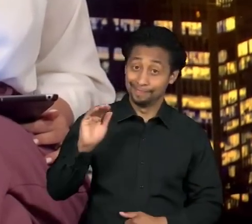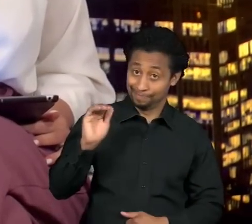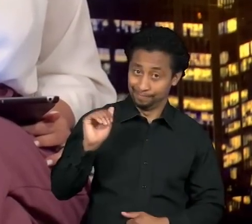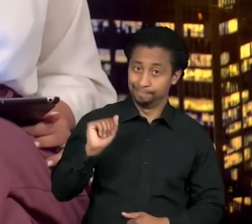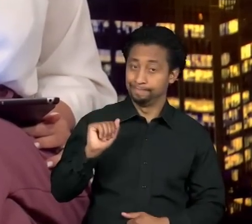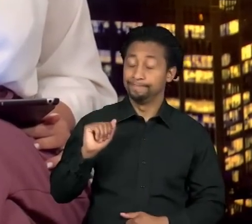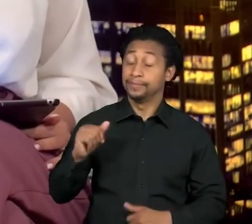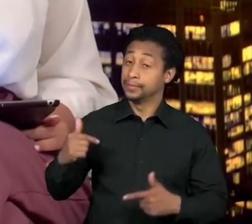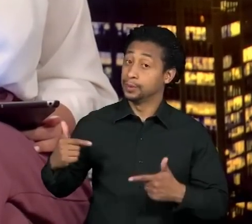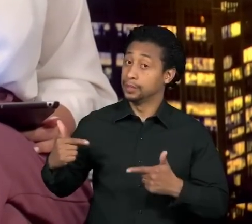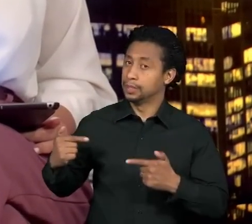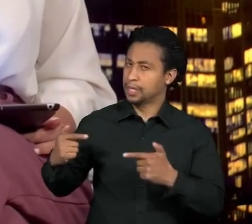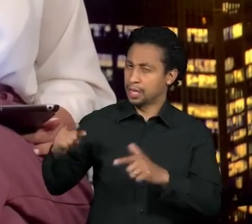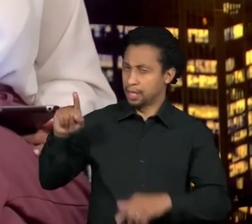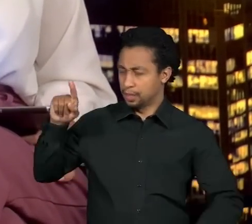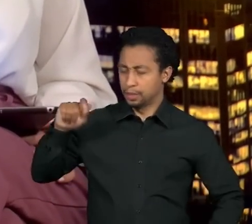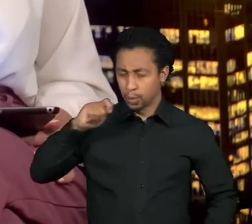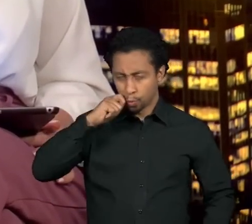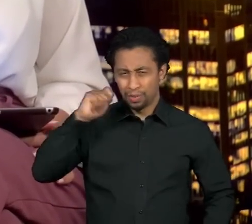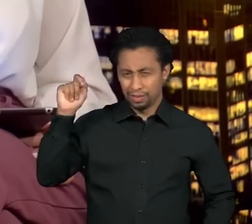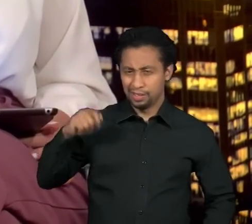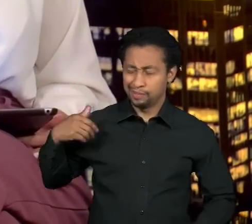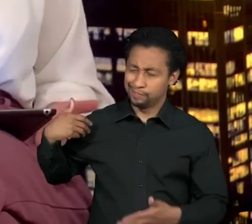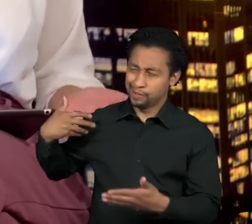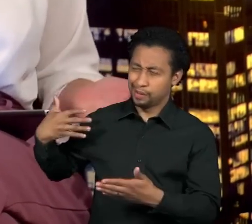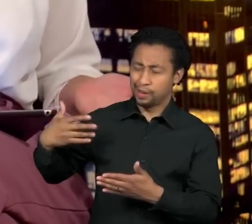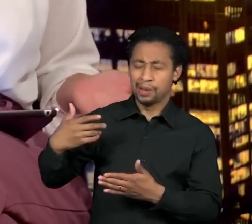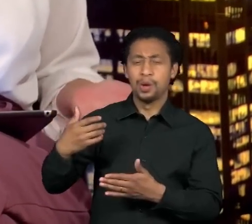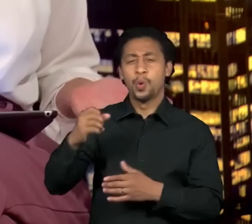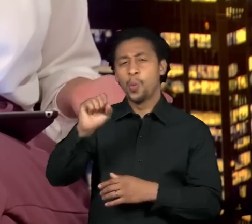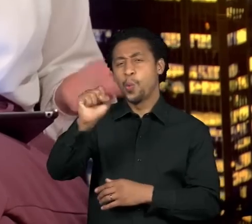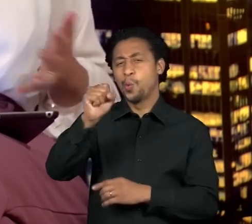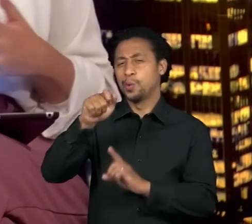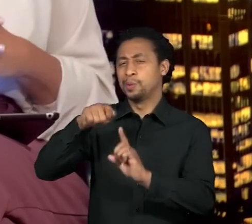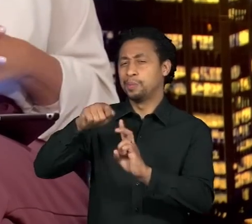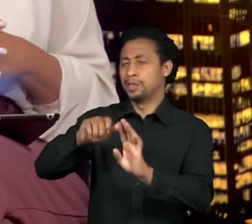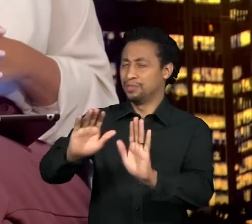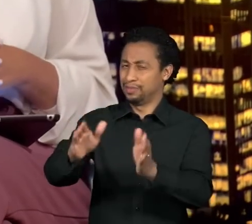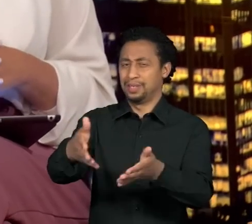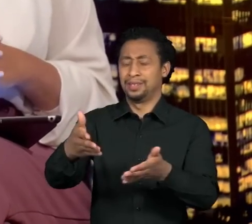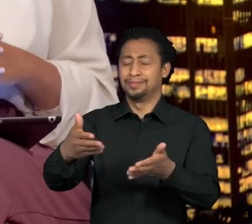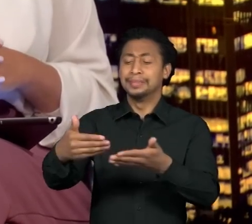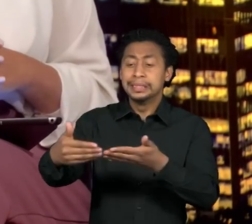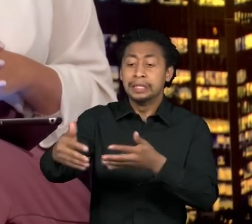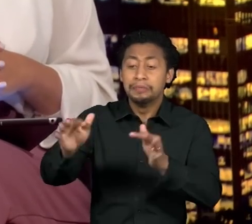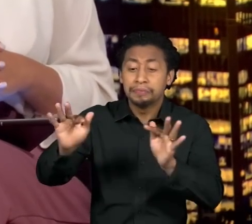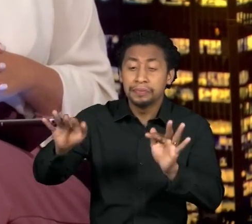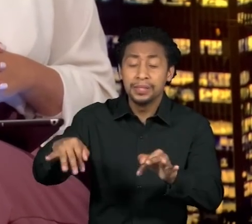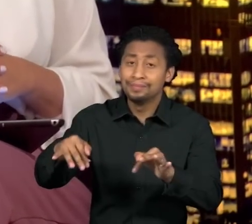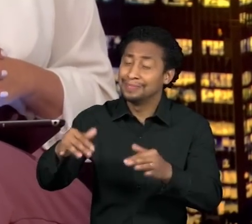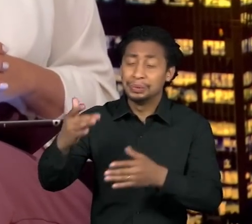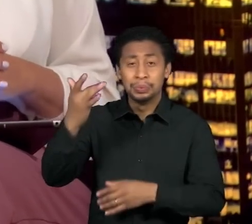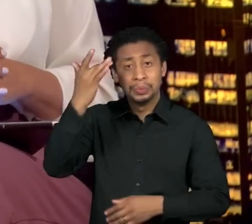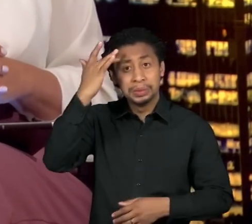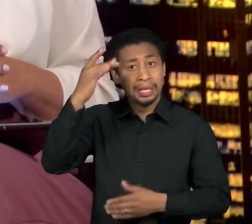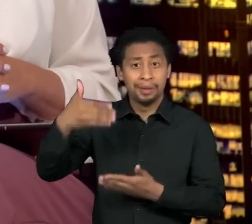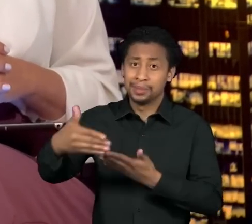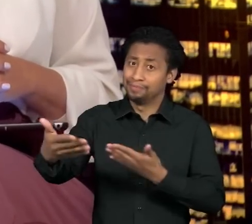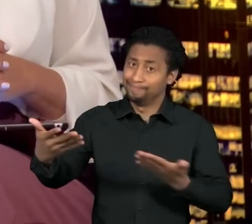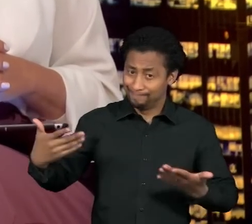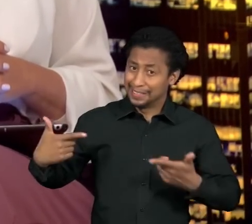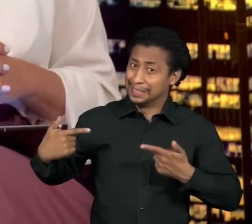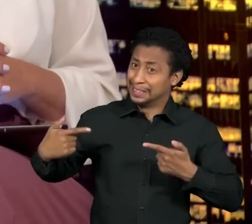A guerra na Ucrânia vai completar 8 meses e o fim parece distante. O país sofreu o maior ataque russo desde o início do